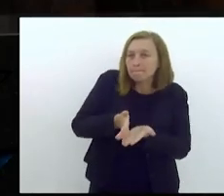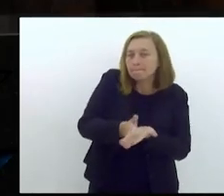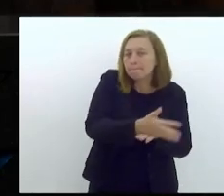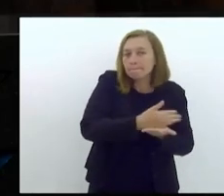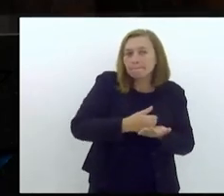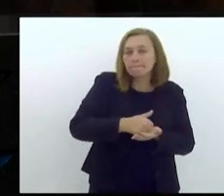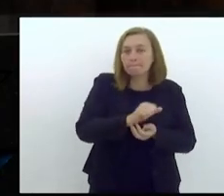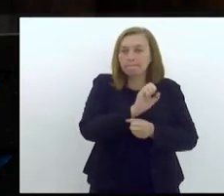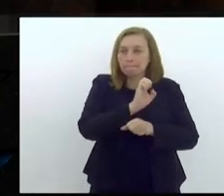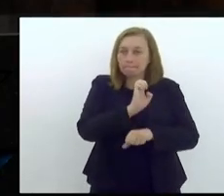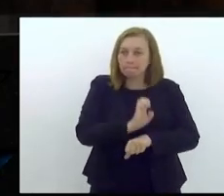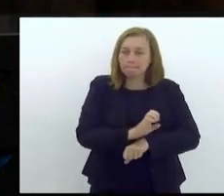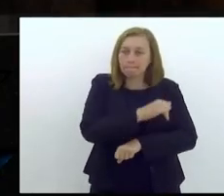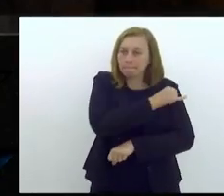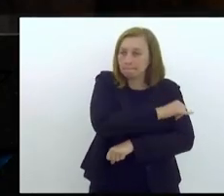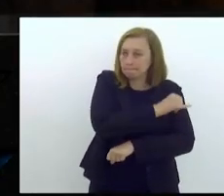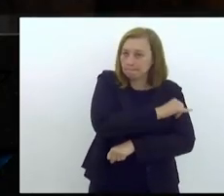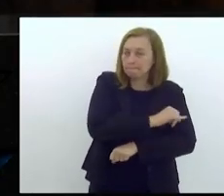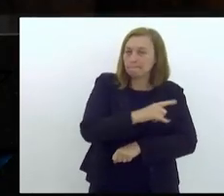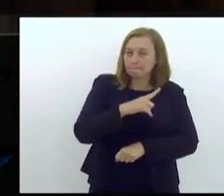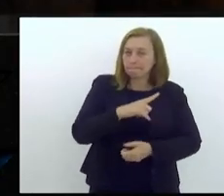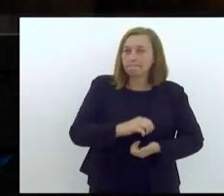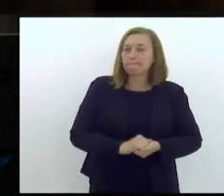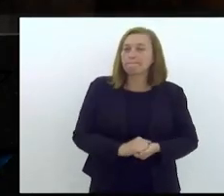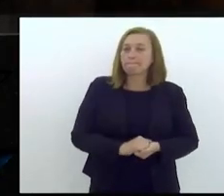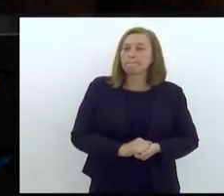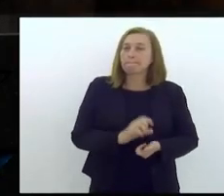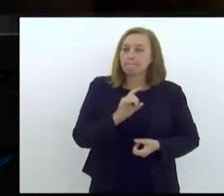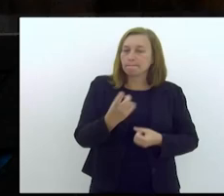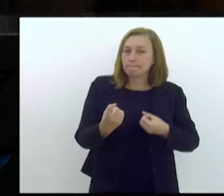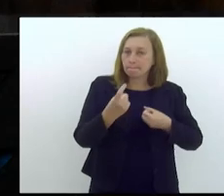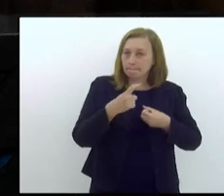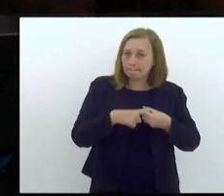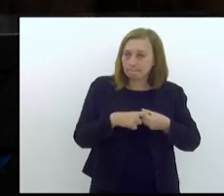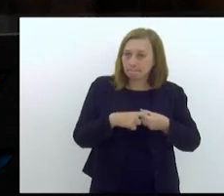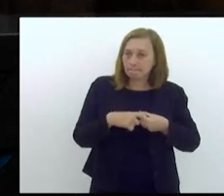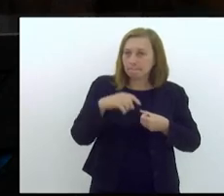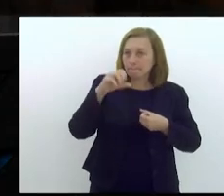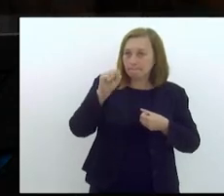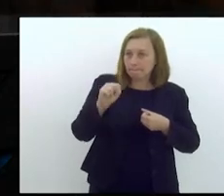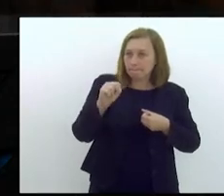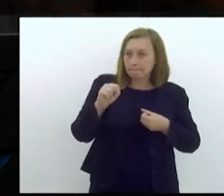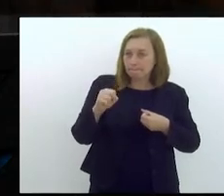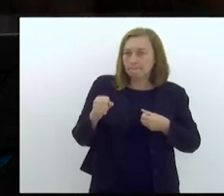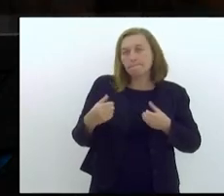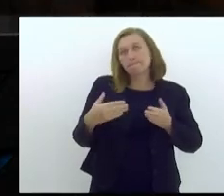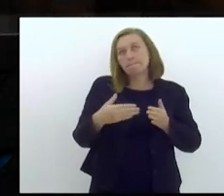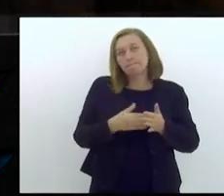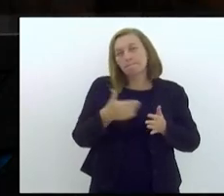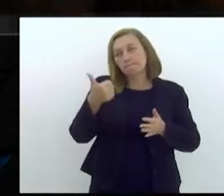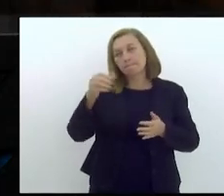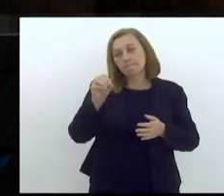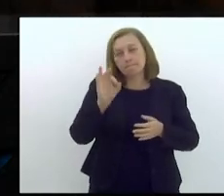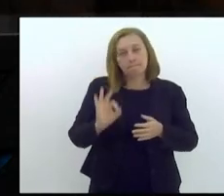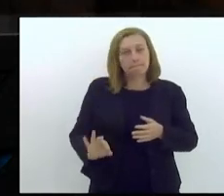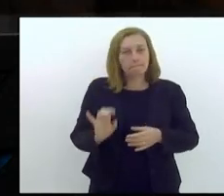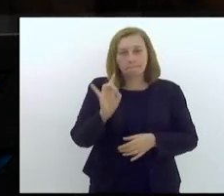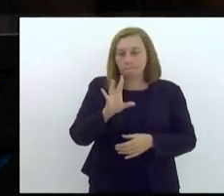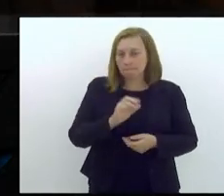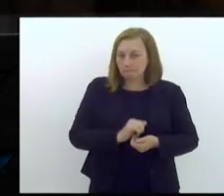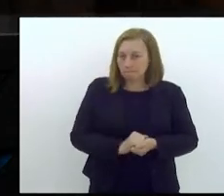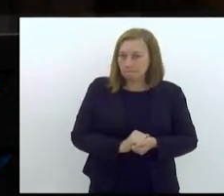no estado do Rio de Janeiro só retorna 8 A 10% do mesmo